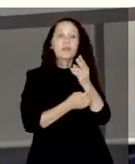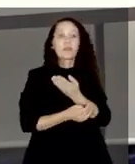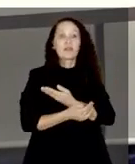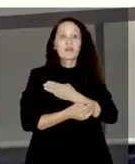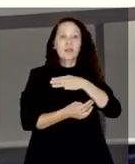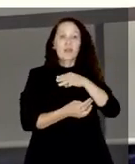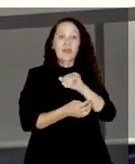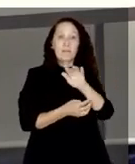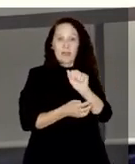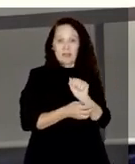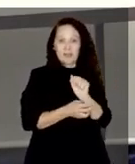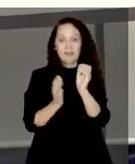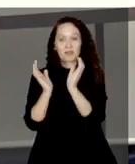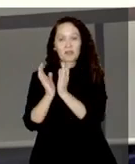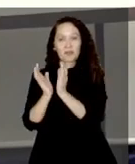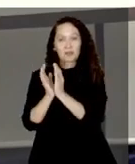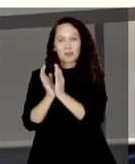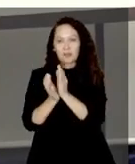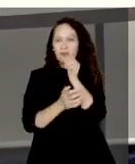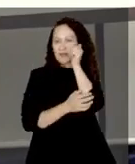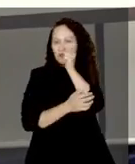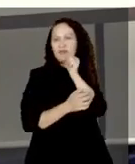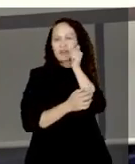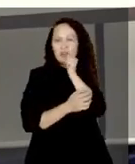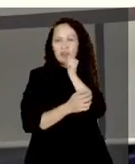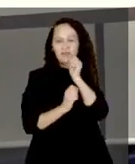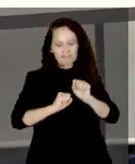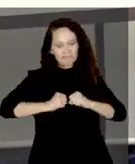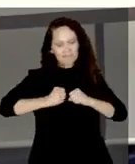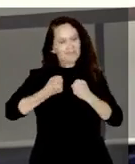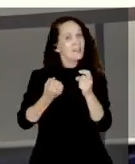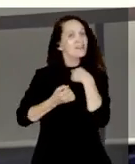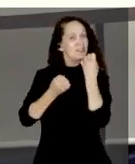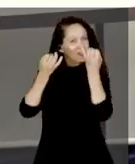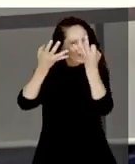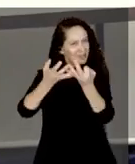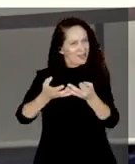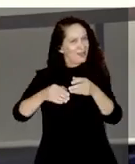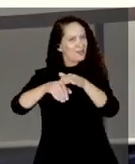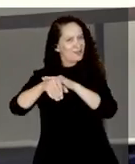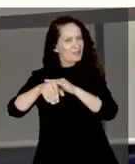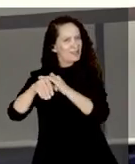gostaria aqui de convidar para fazer uma saudação para todos e todas aqui, nosso